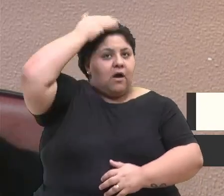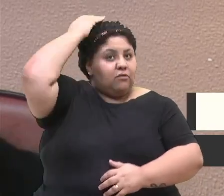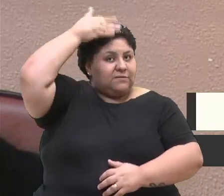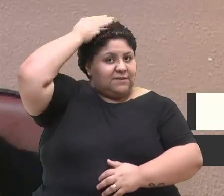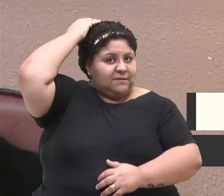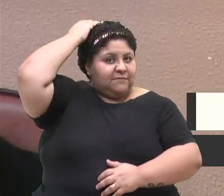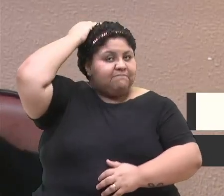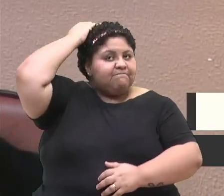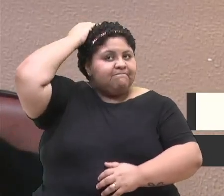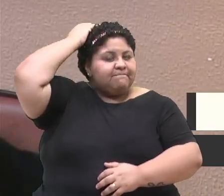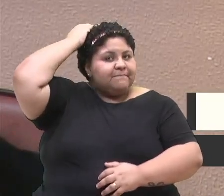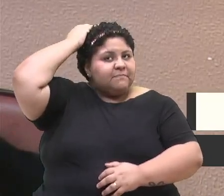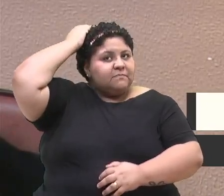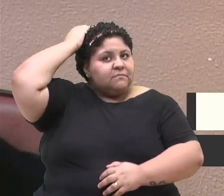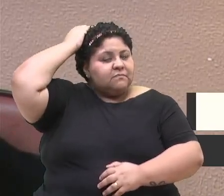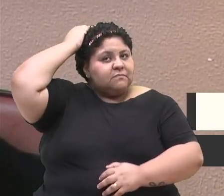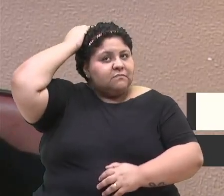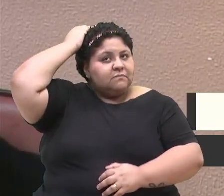no governo Alceu,